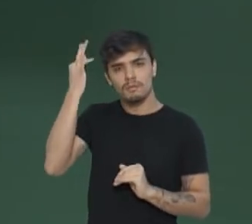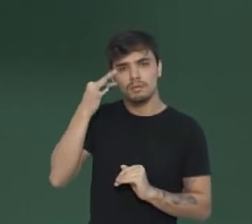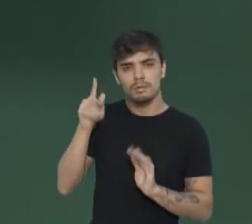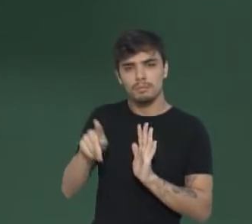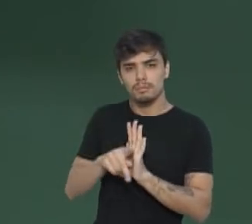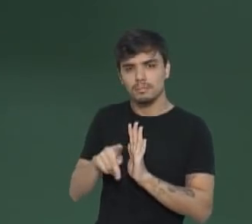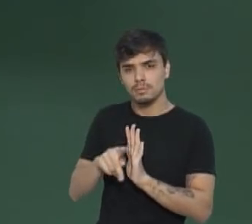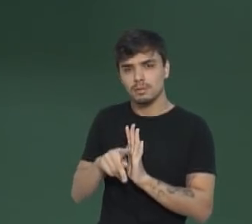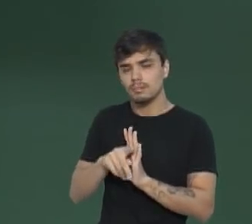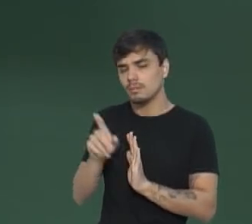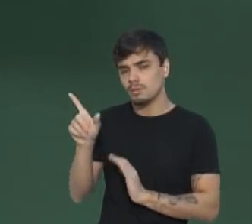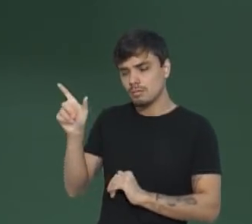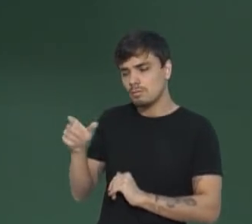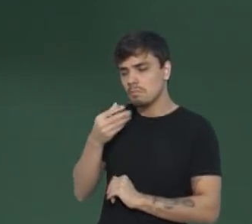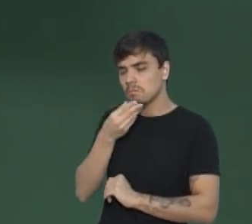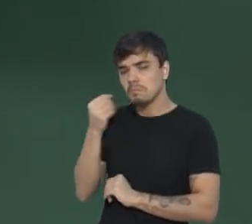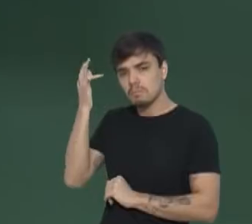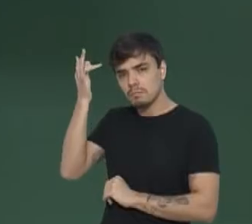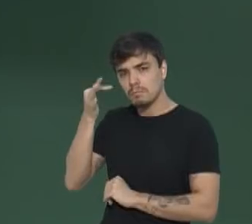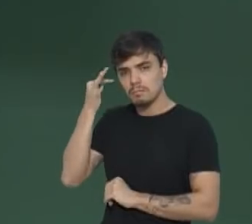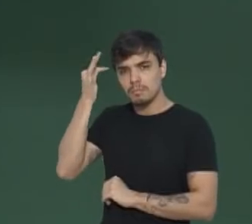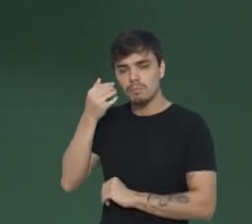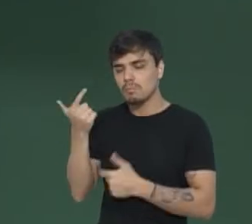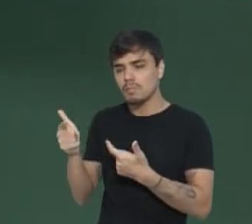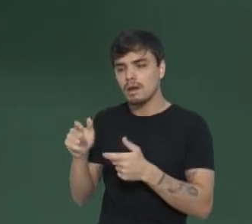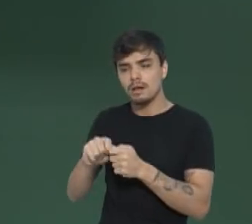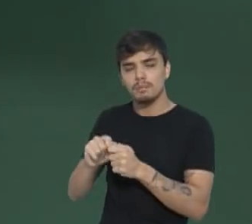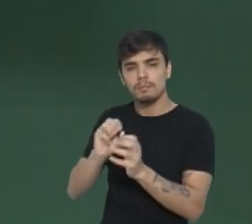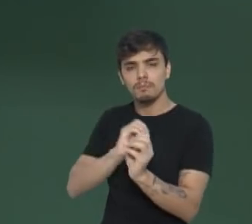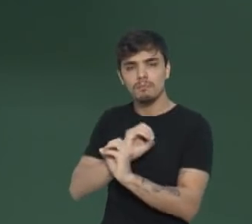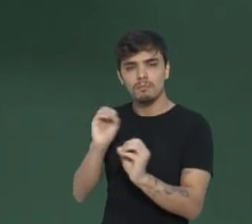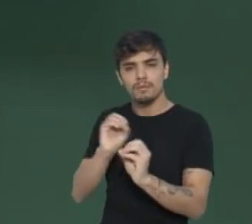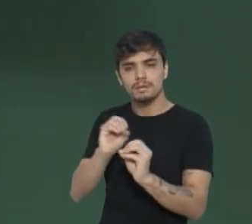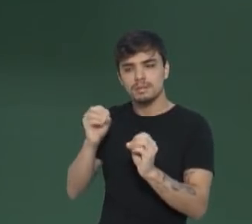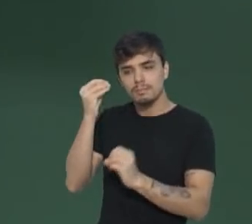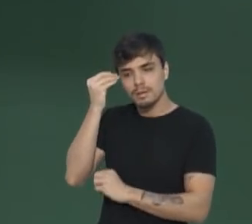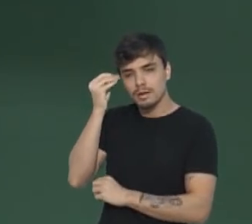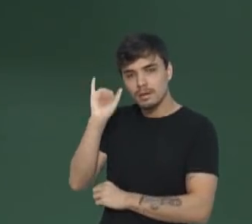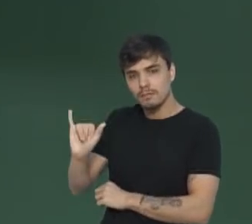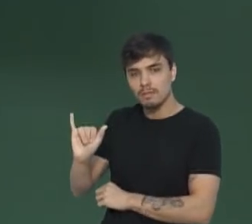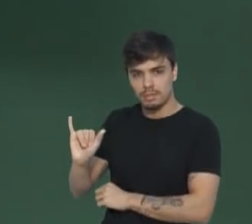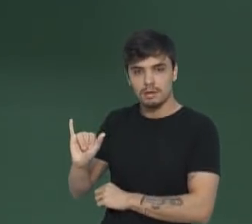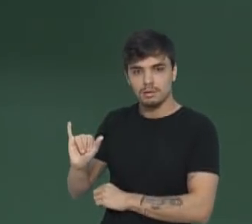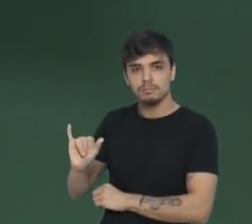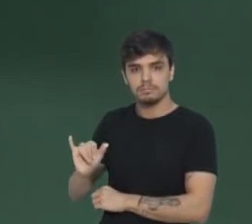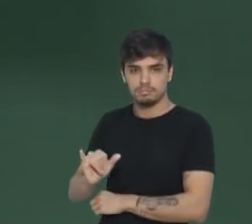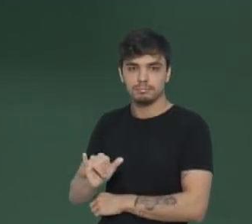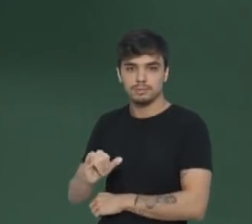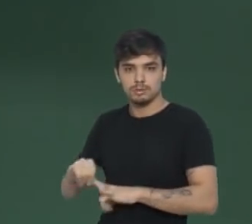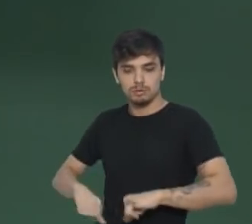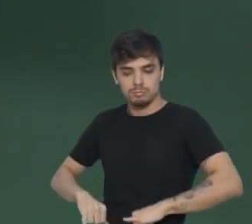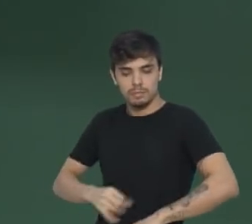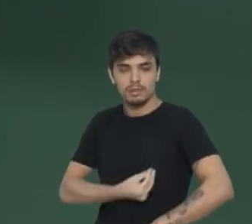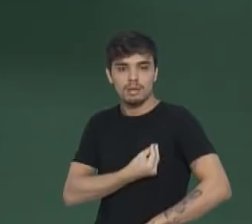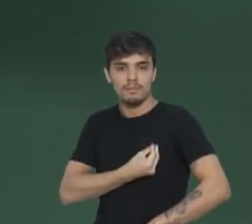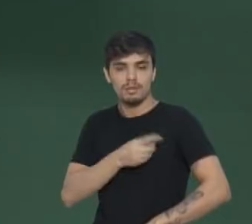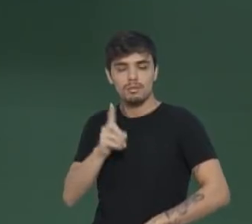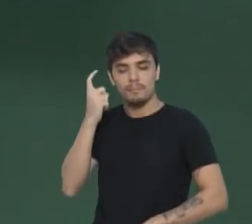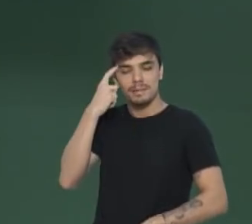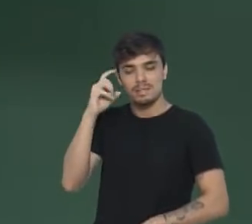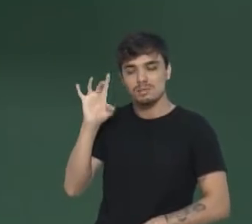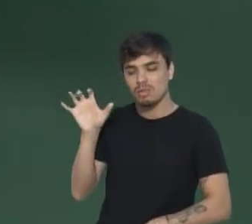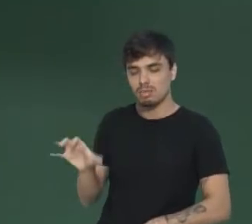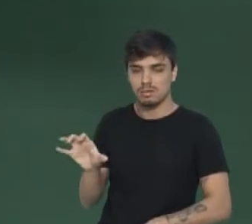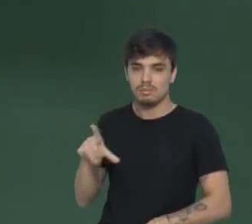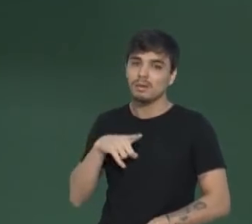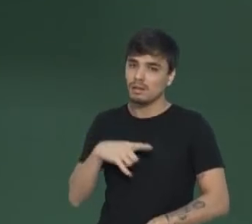Schopenhauer, né? De que não tem nada que a gente possa fazer para evitar o sofrimento, a vida é sofrida e a gente tem que tentar só não pensar nisso, né?